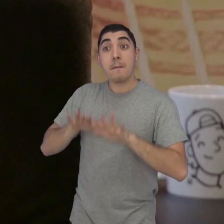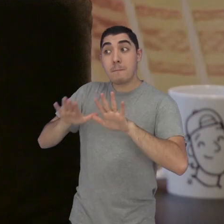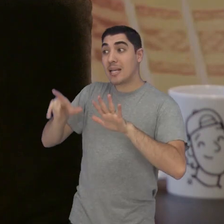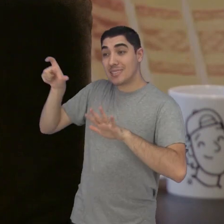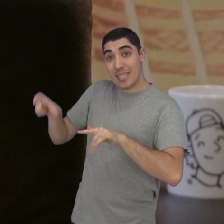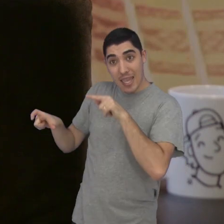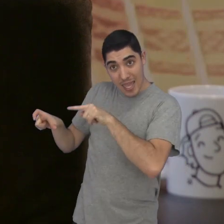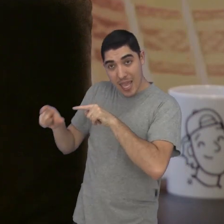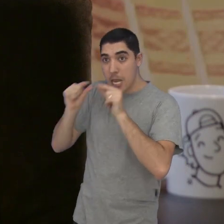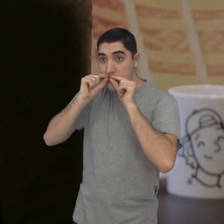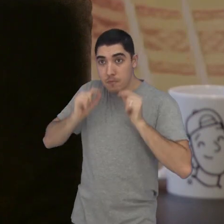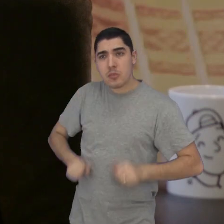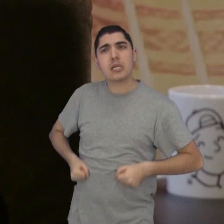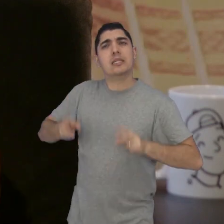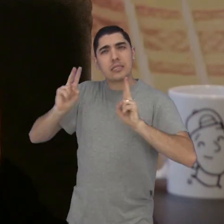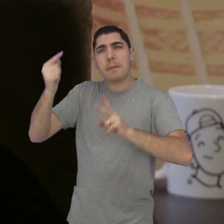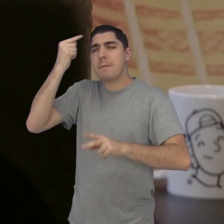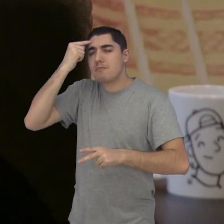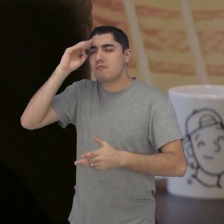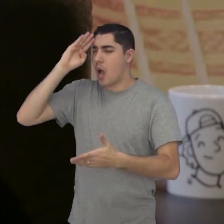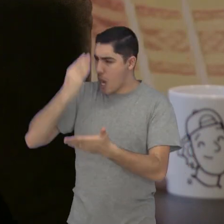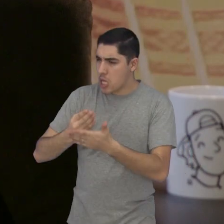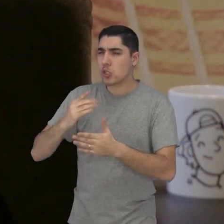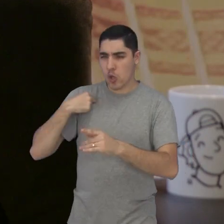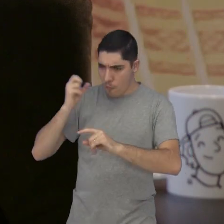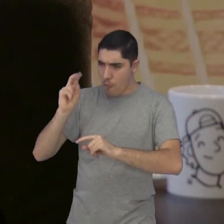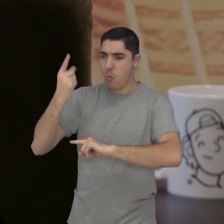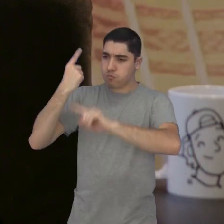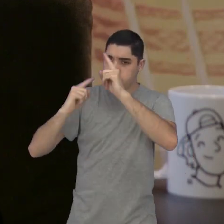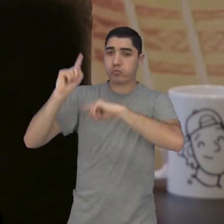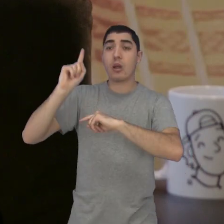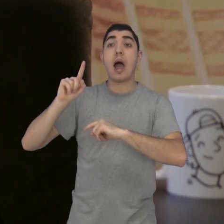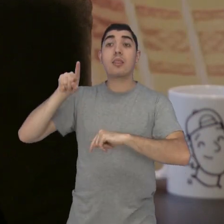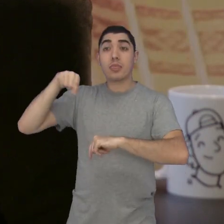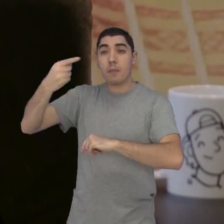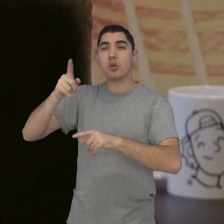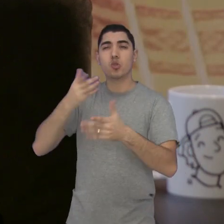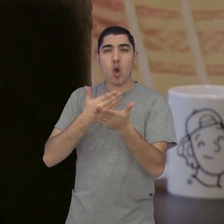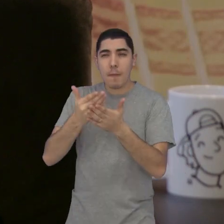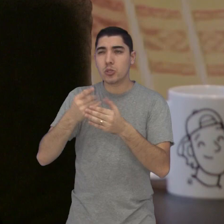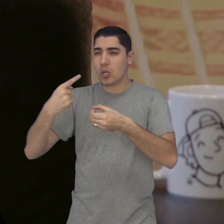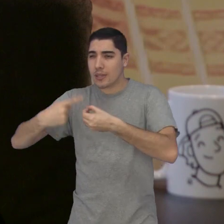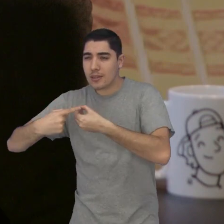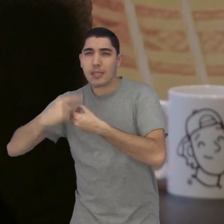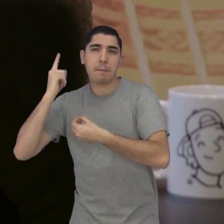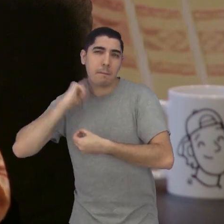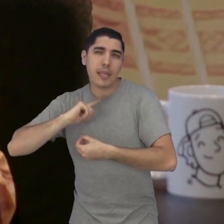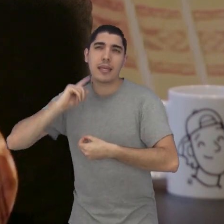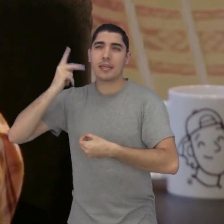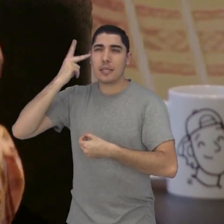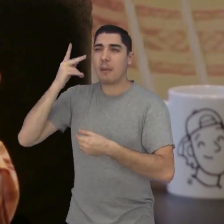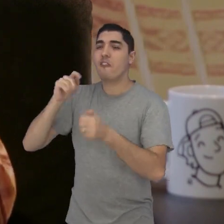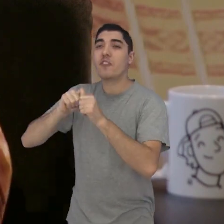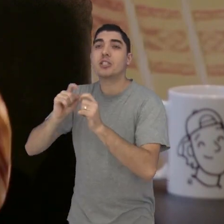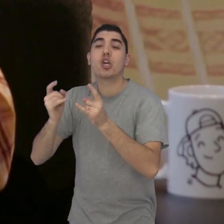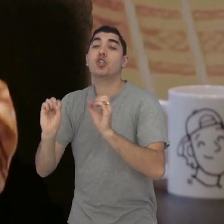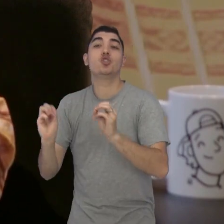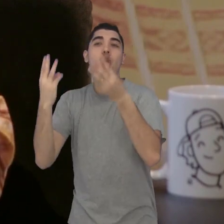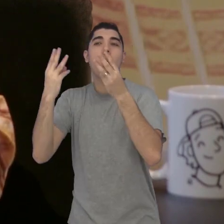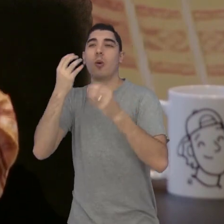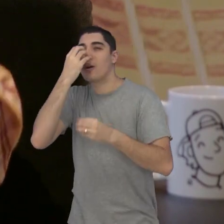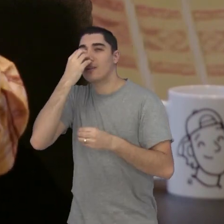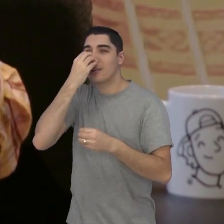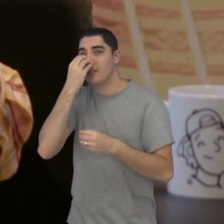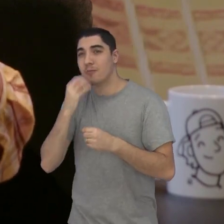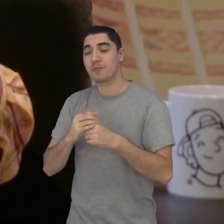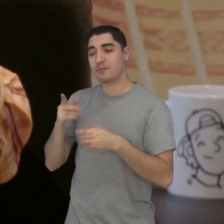sucesso. Acabou isso, fez as cópias, lançou o Chofer de Praça, começa a trabalhar. E outra coisa, além de lançar o